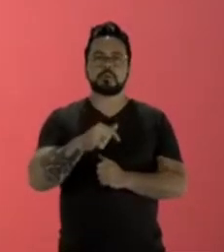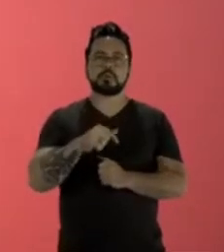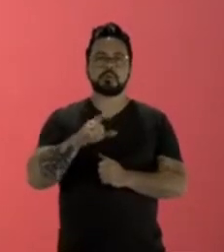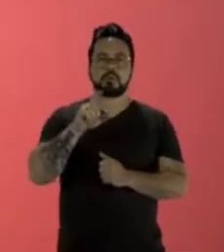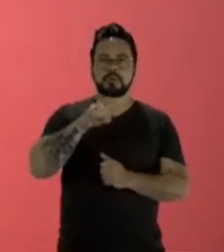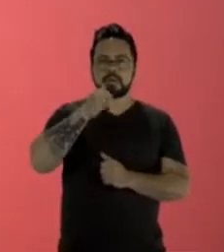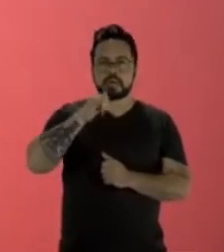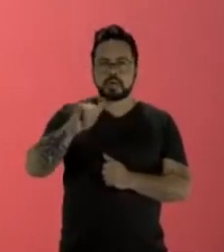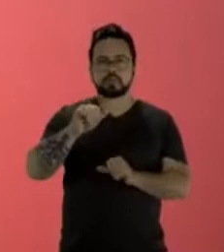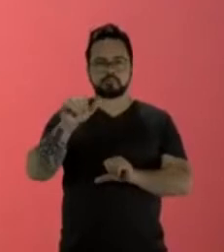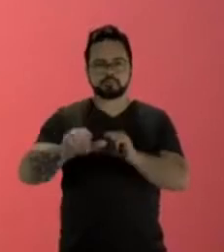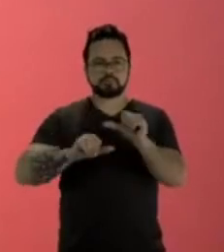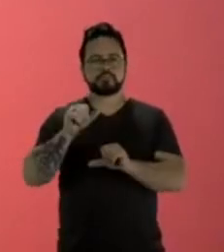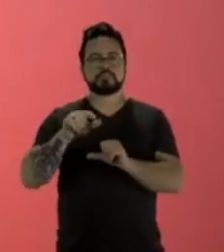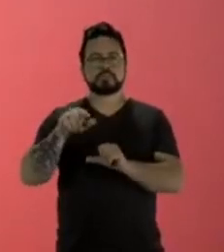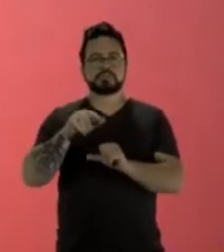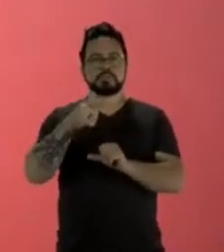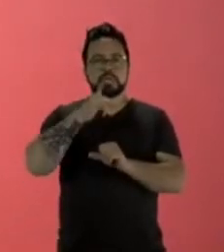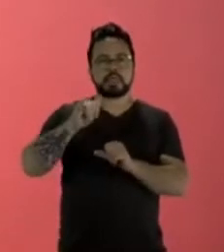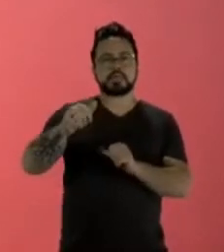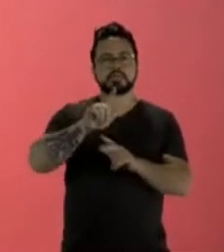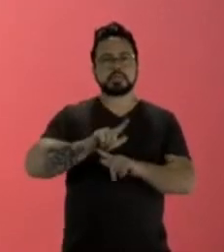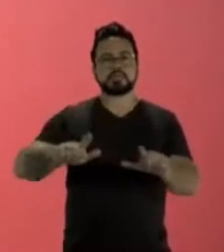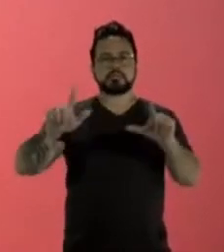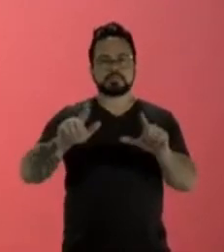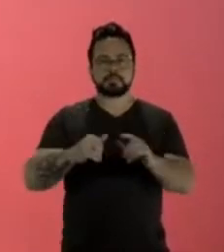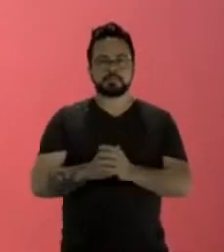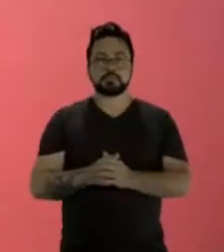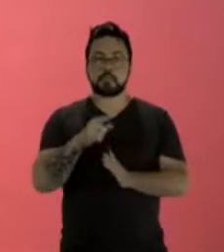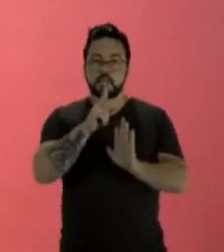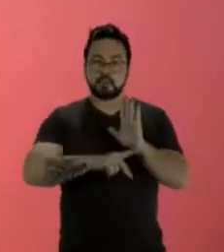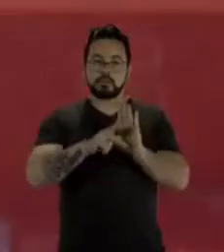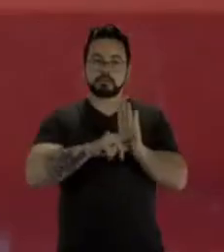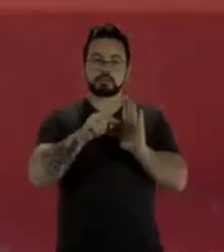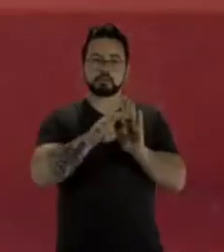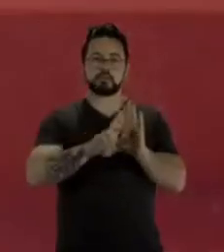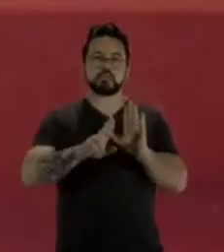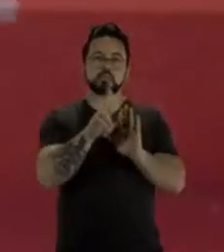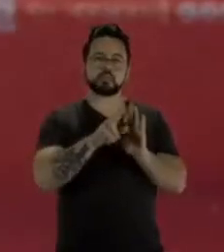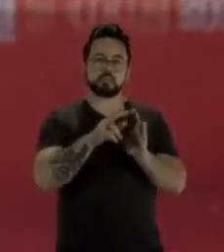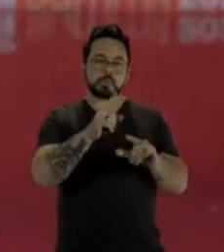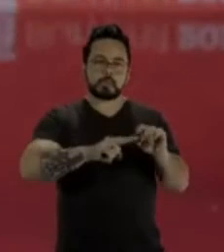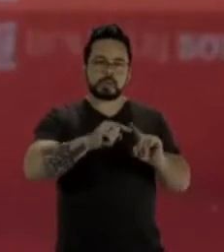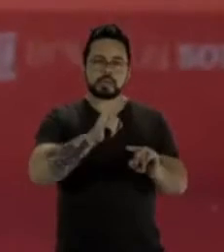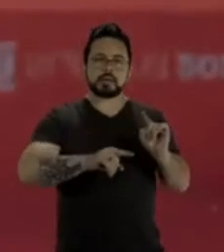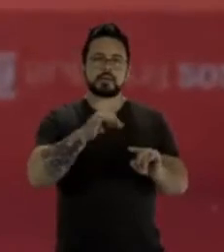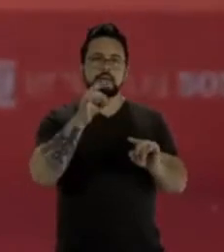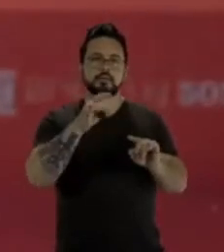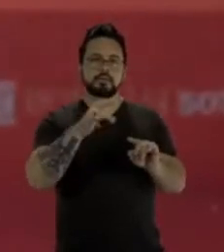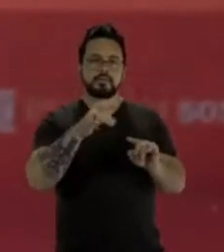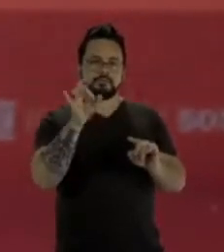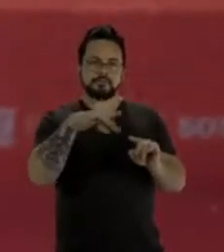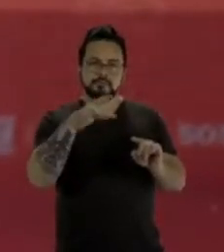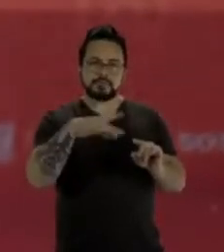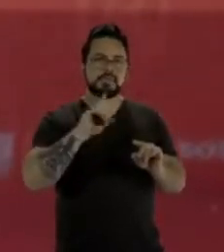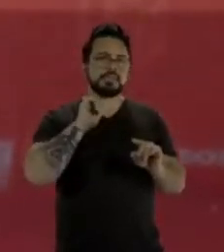pilhas e tudo em energia verde, em energia limpa. Então, o projeto pega essas pilhas, essas baterias de emergência que queima,